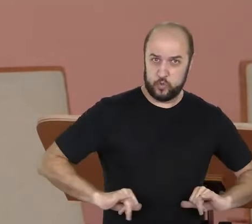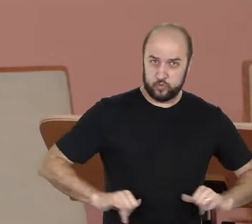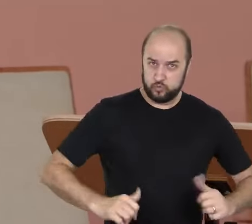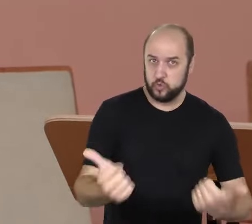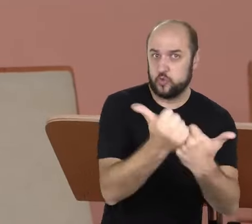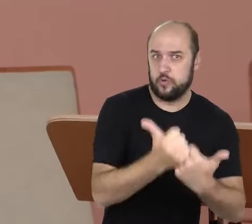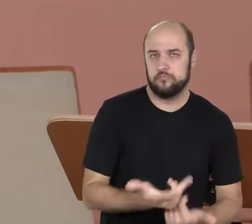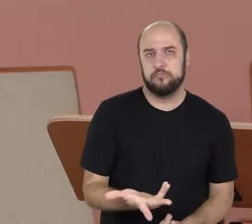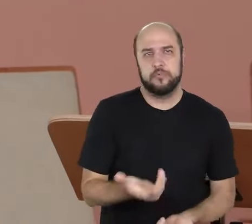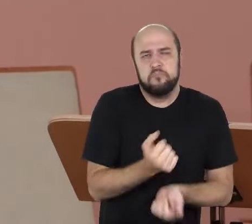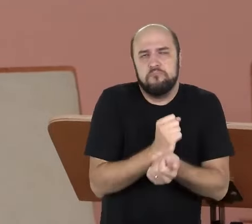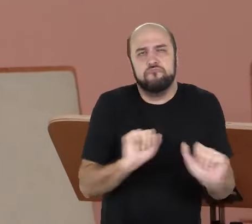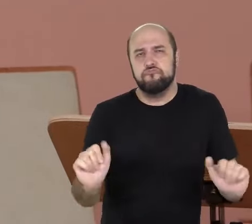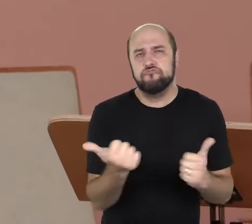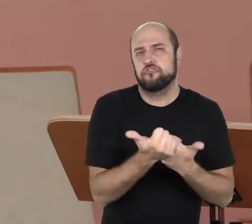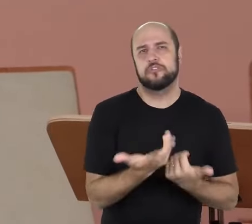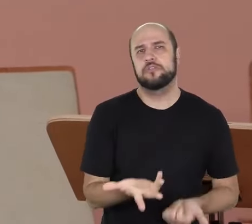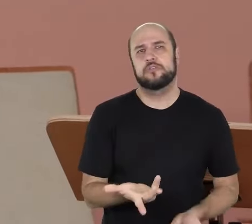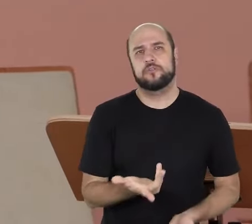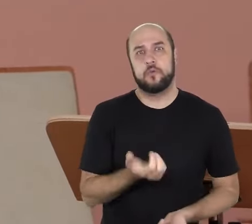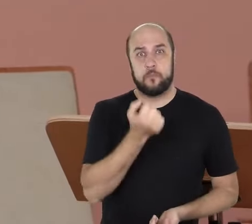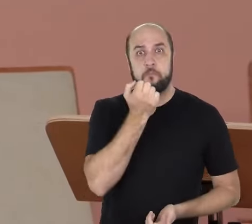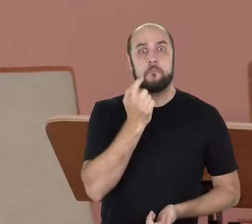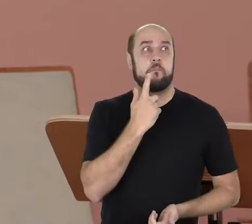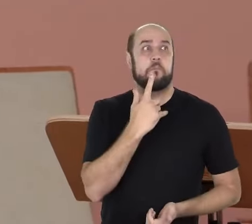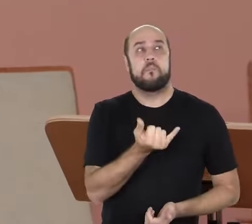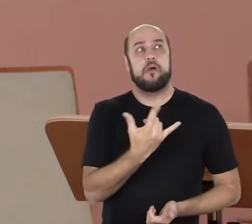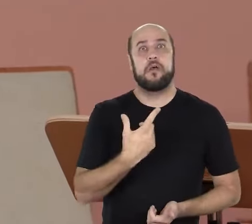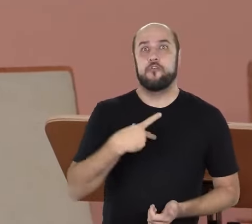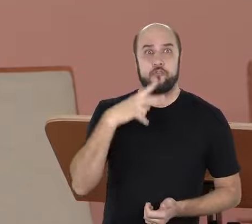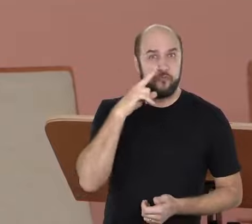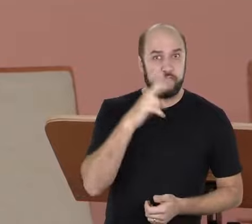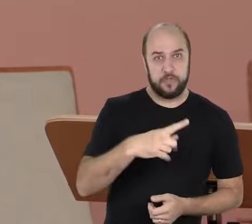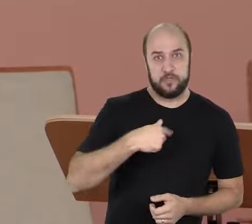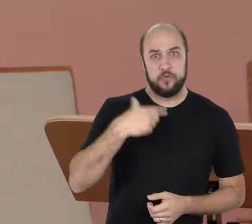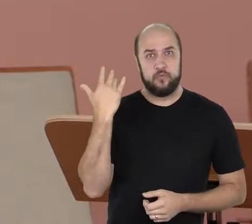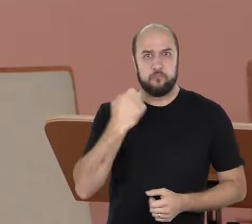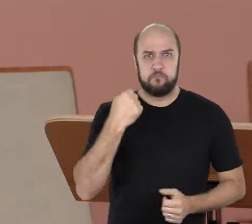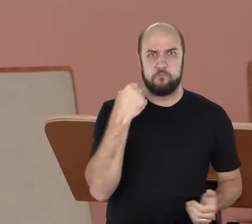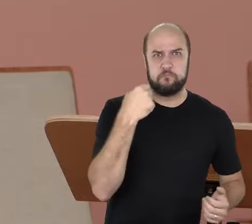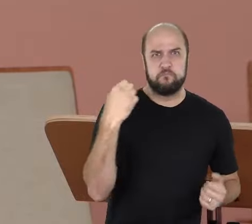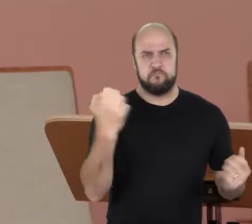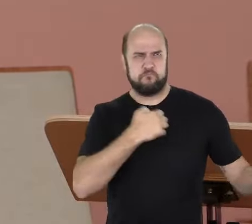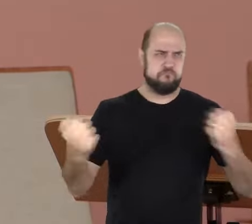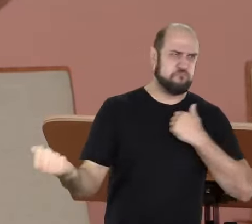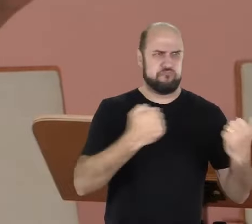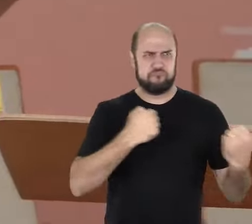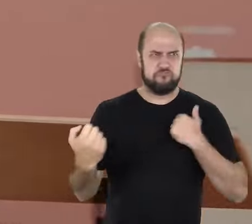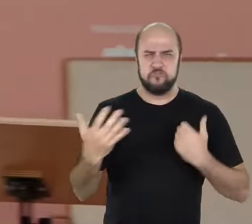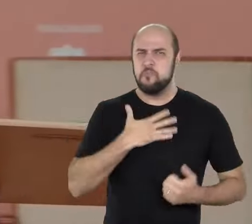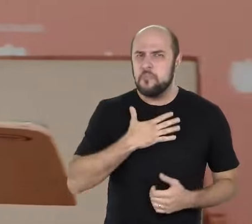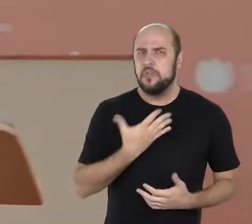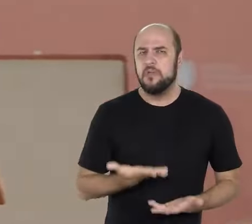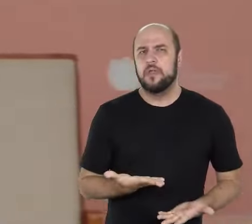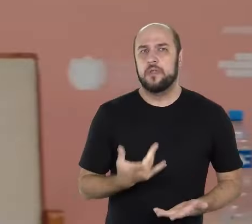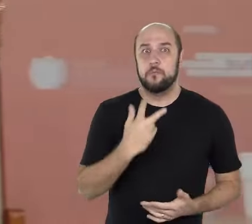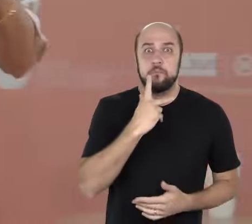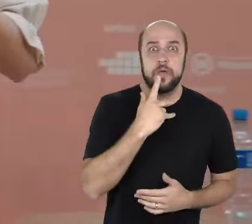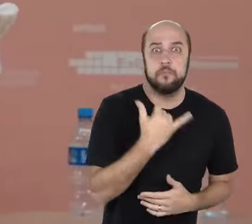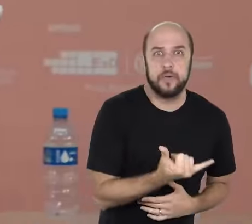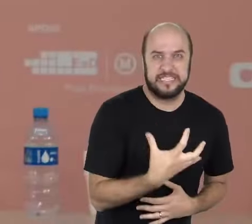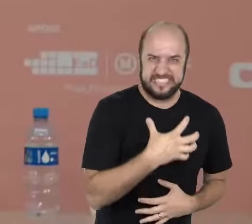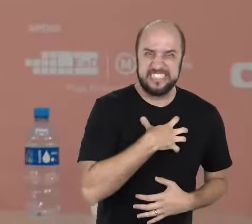como que você vai sentir a dor do outro? Aquele momento que meu pai me viu naquela situação que eu estava batendo, me autoagredindo. Meu pai,